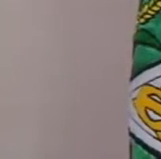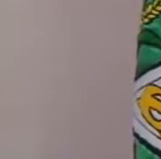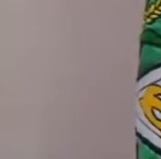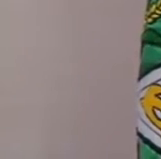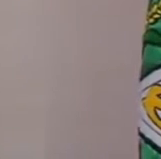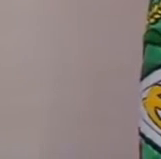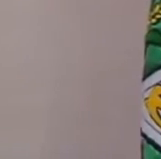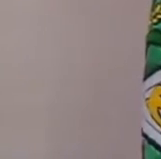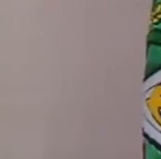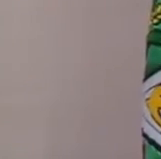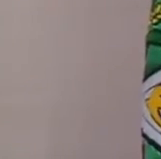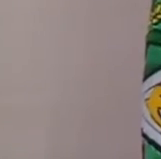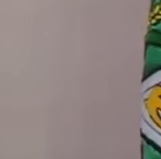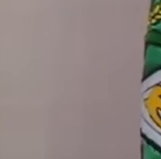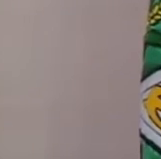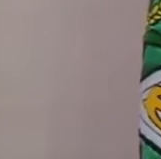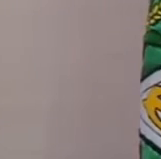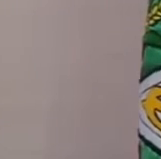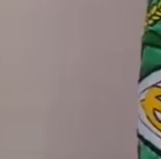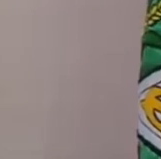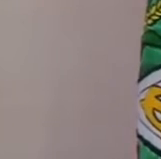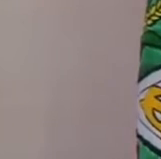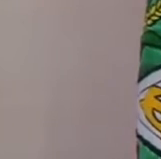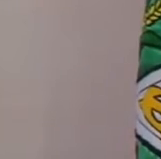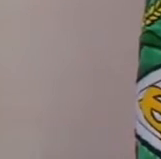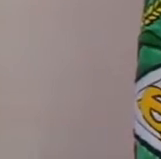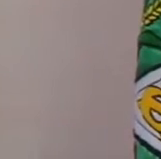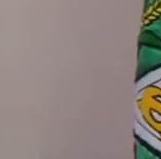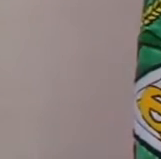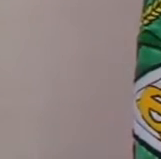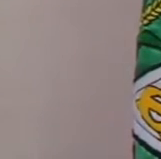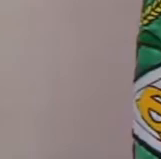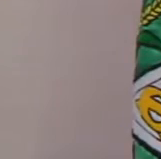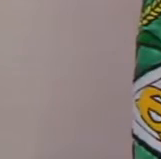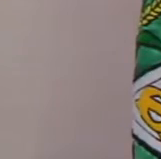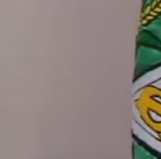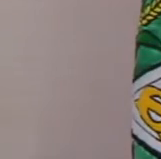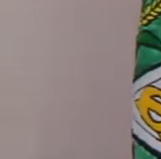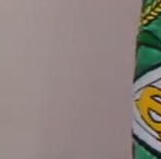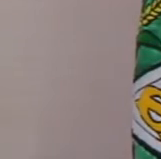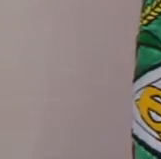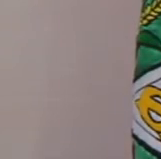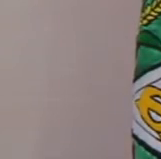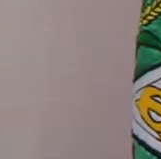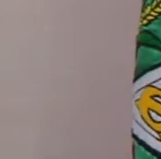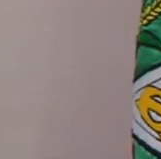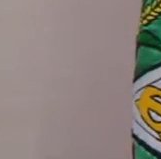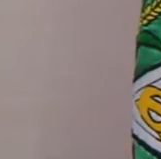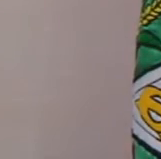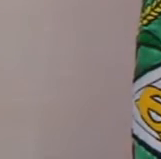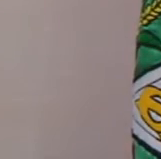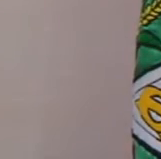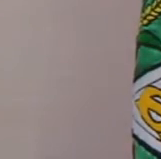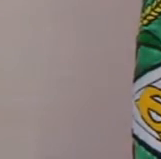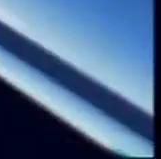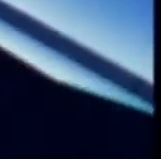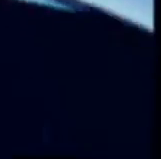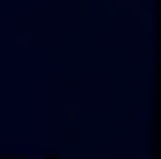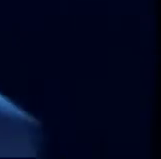vivo aqui através da TV Cidadã e também no site da Câmara de Vereadores. Boa noite.